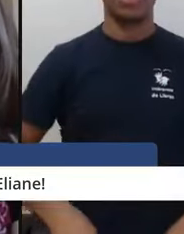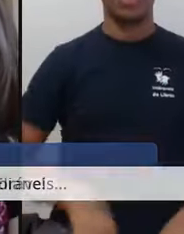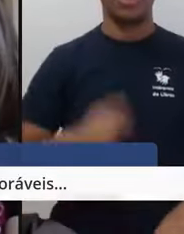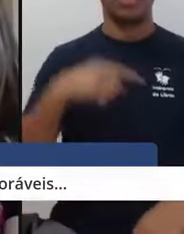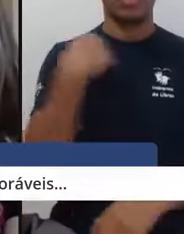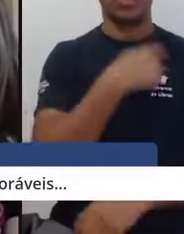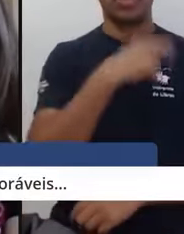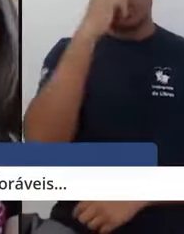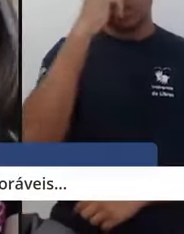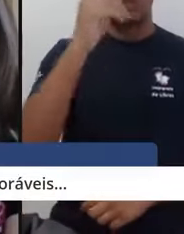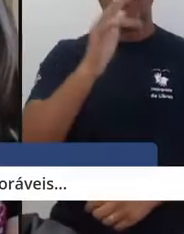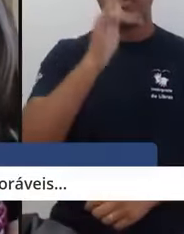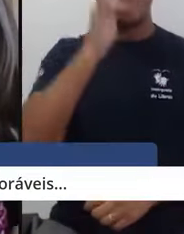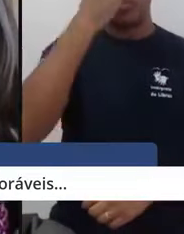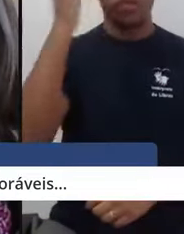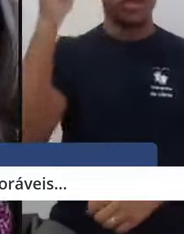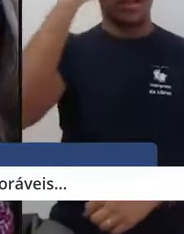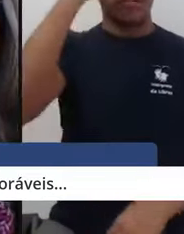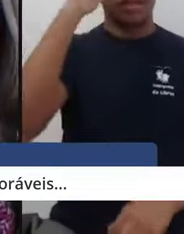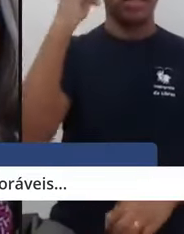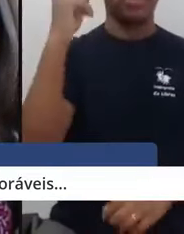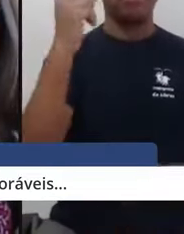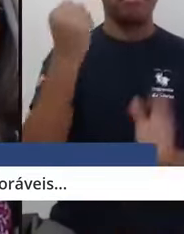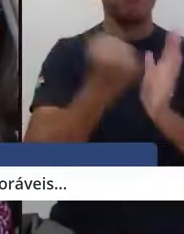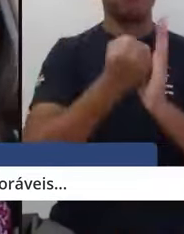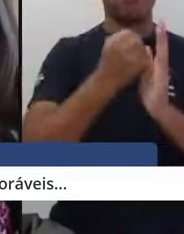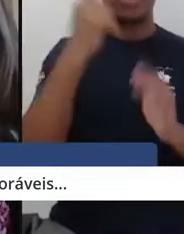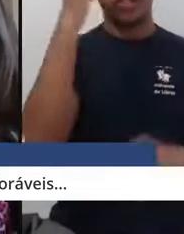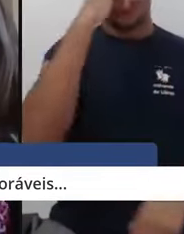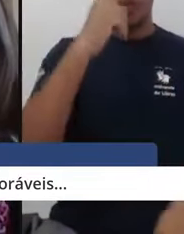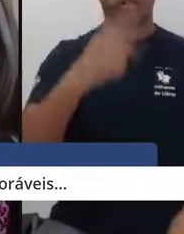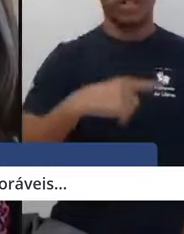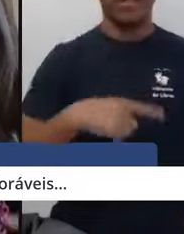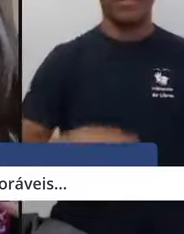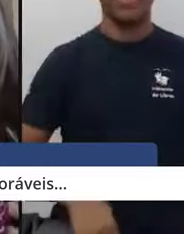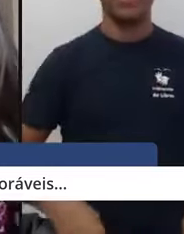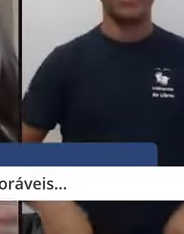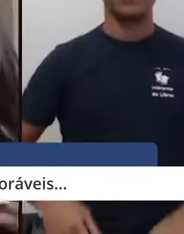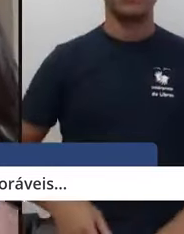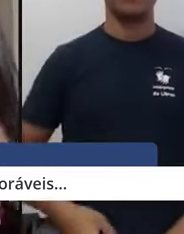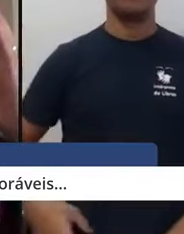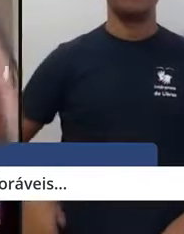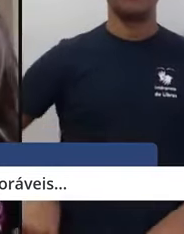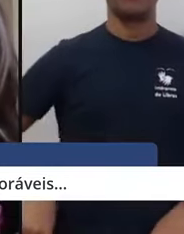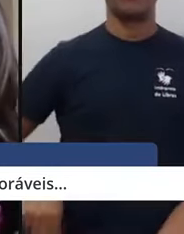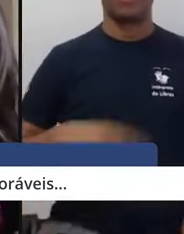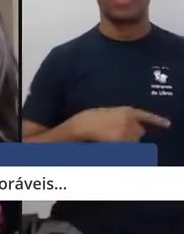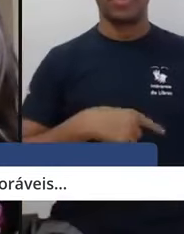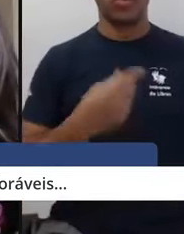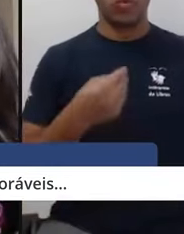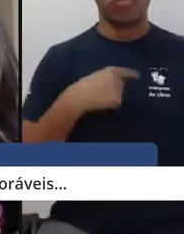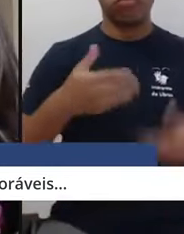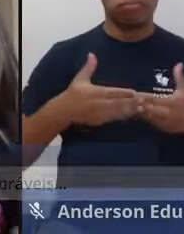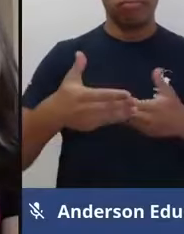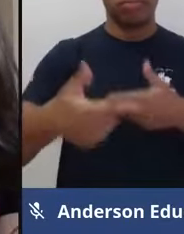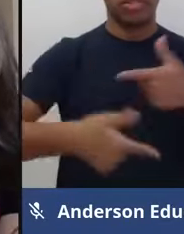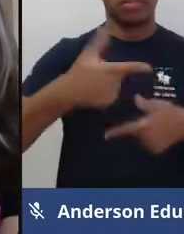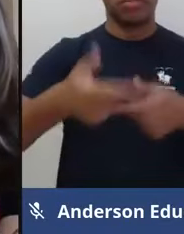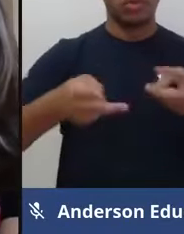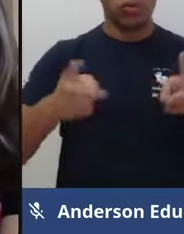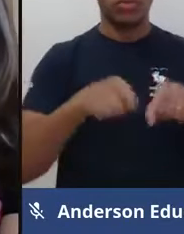as futuras gerações, para ninguém ficar reinventando a roda, né? Vamos já reunir o que existe e continuar. Então, te